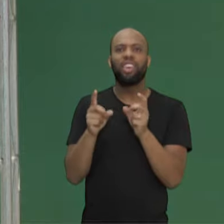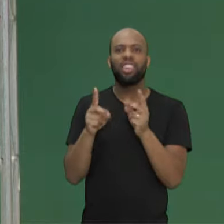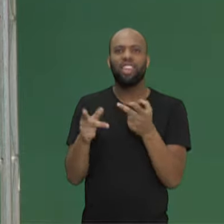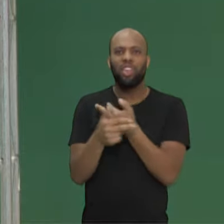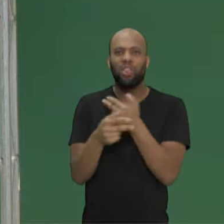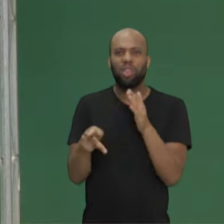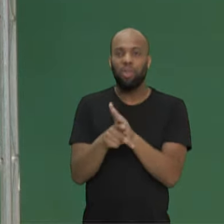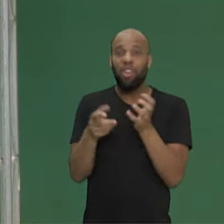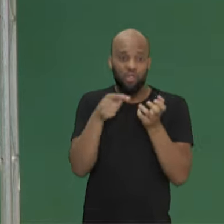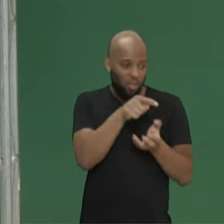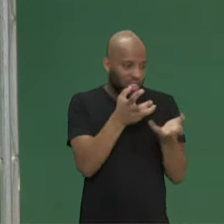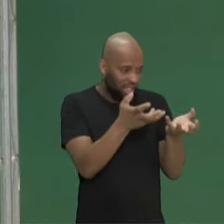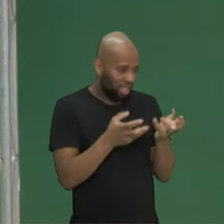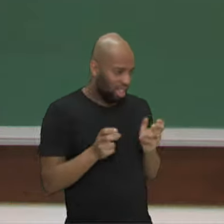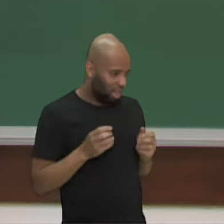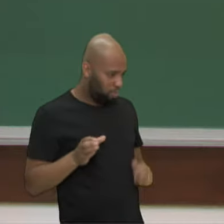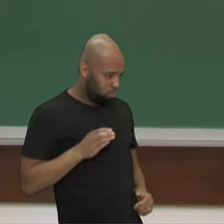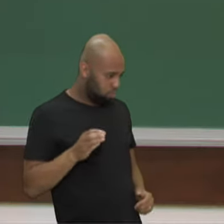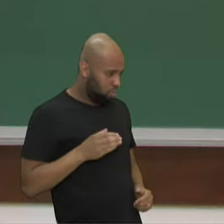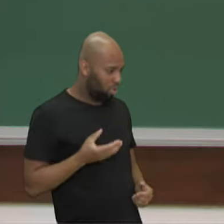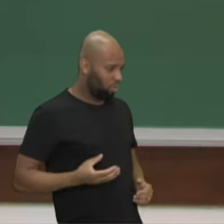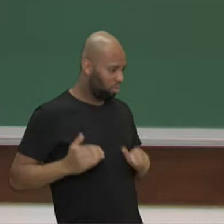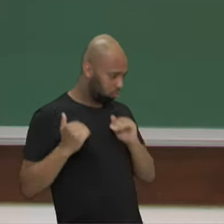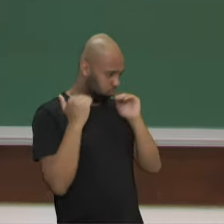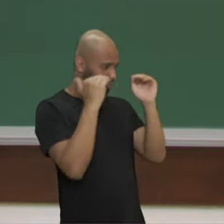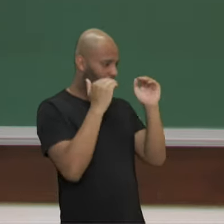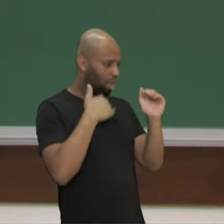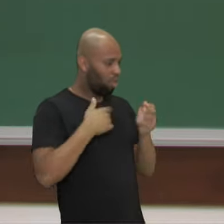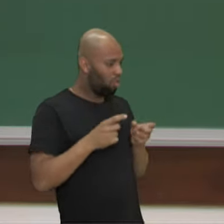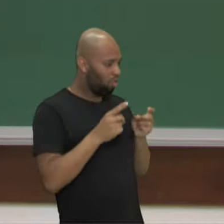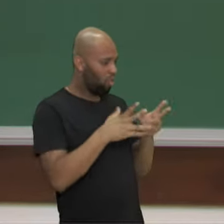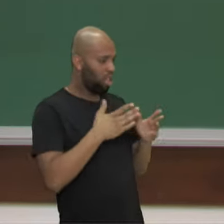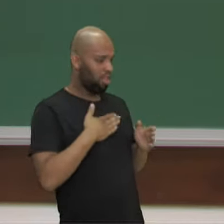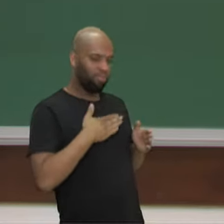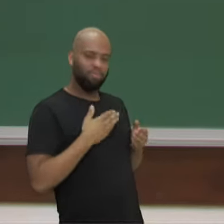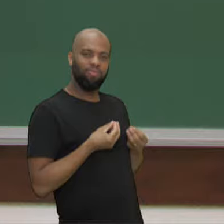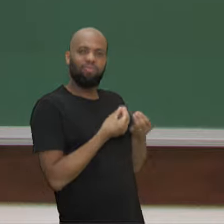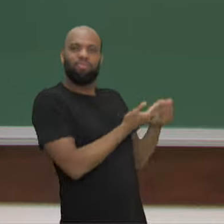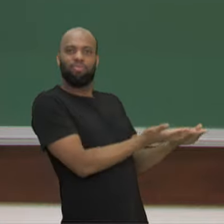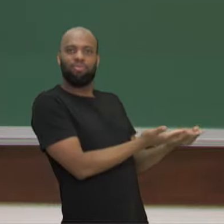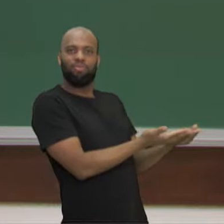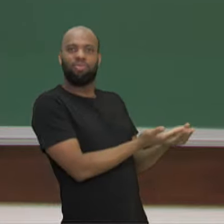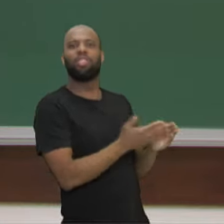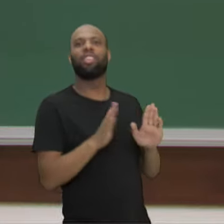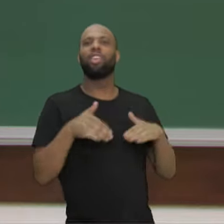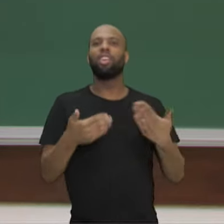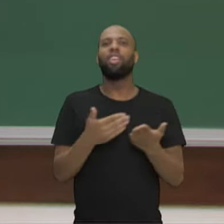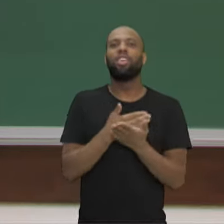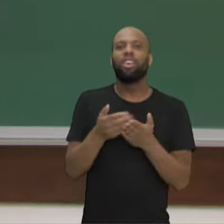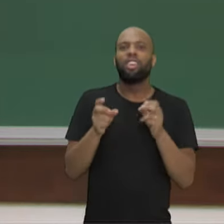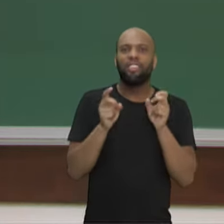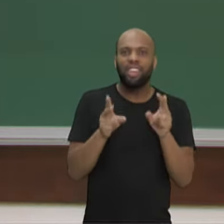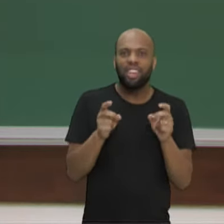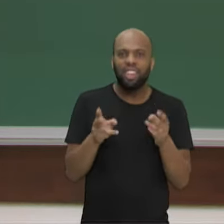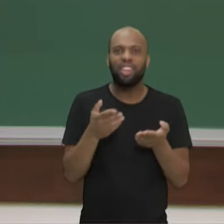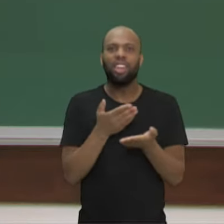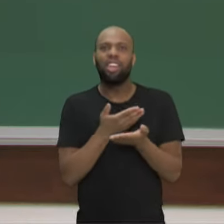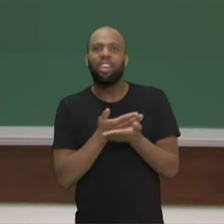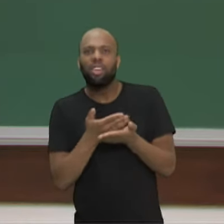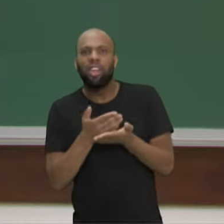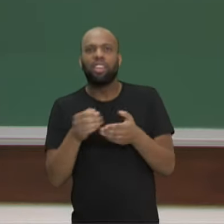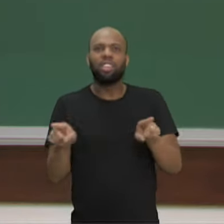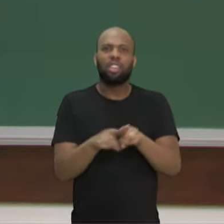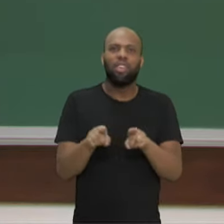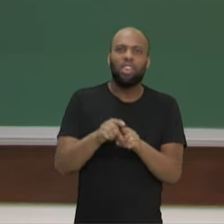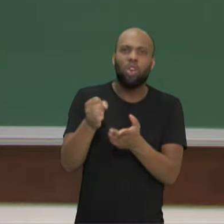para os comerciantes, tá? E o que acontece? Os comerciantes compram esses títulos e daí eles contratam um mestre de dança,